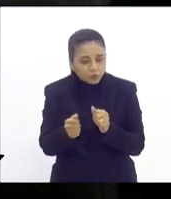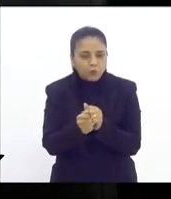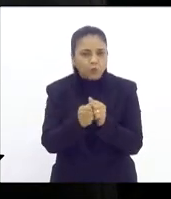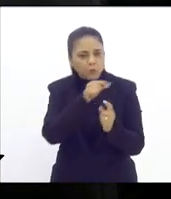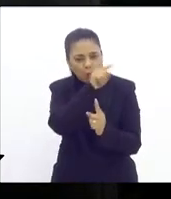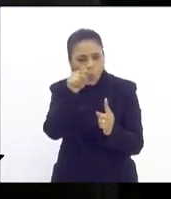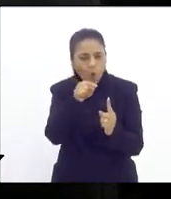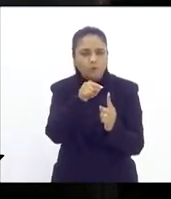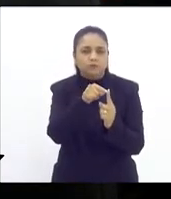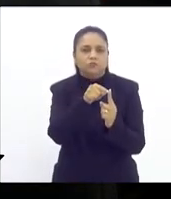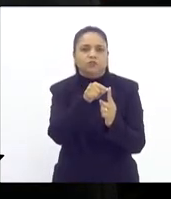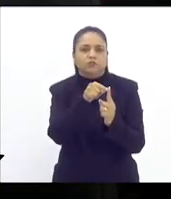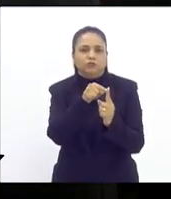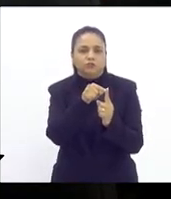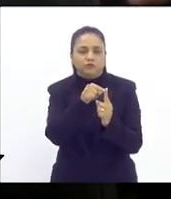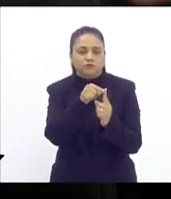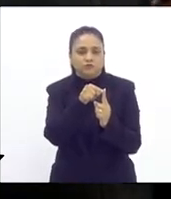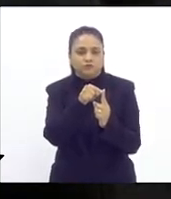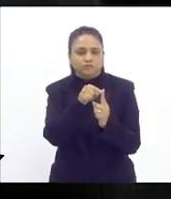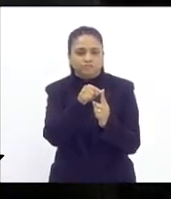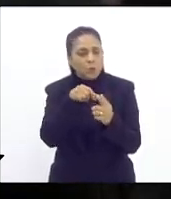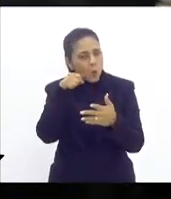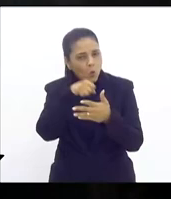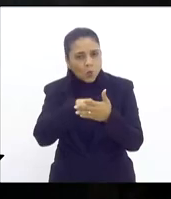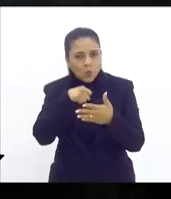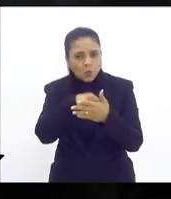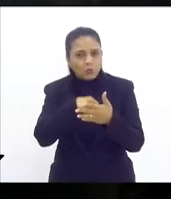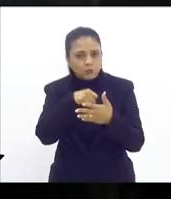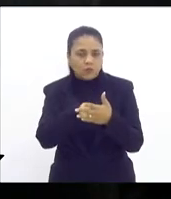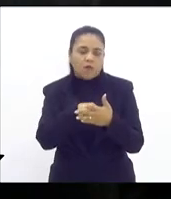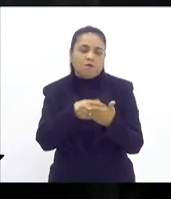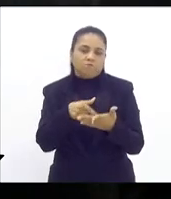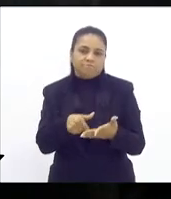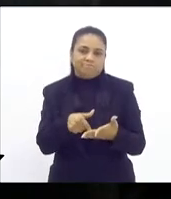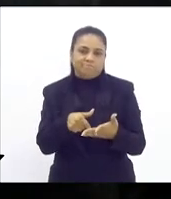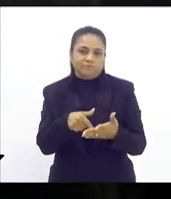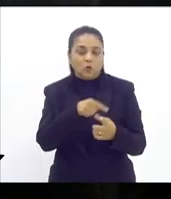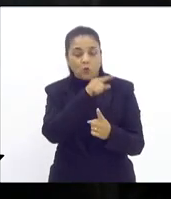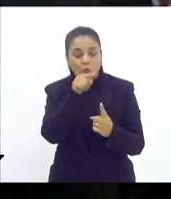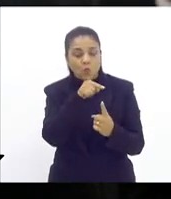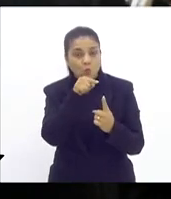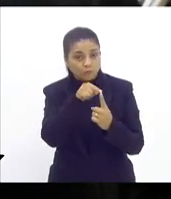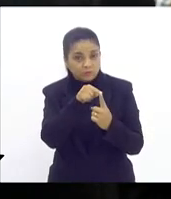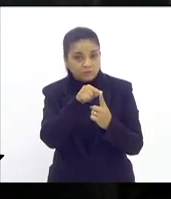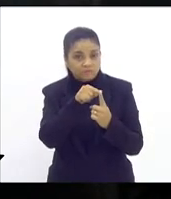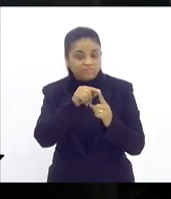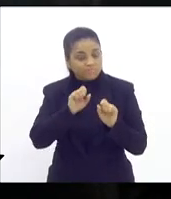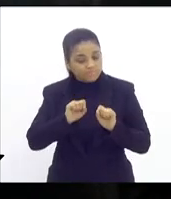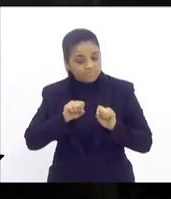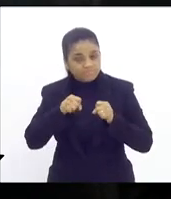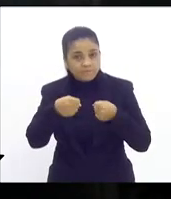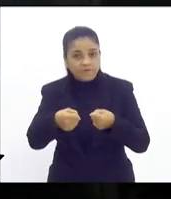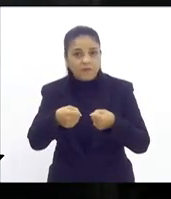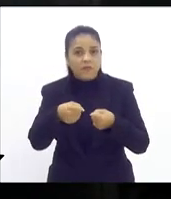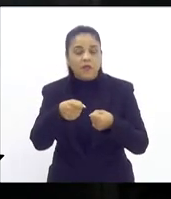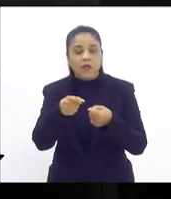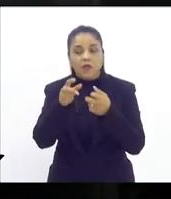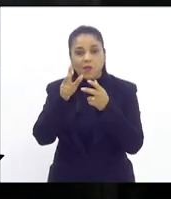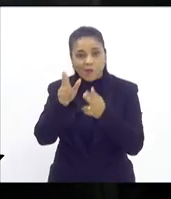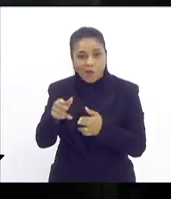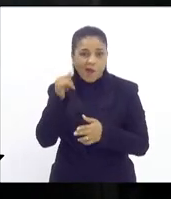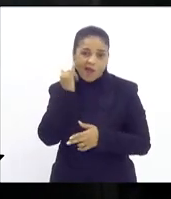objetivo tá de tirar benefício nós estamos aqui no objetivo só de defender como nosso relator falou ali